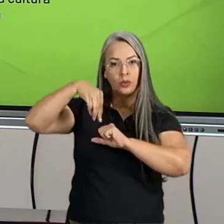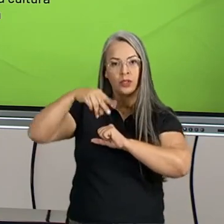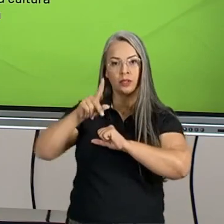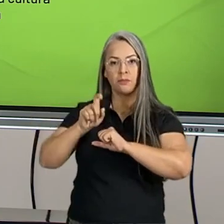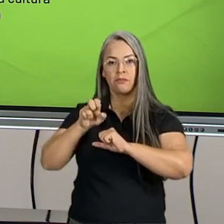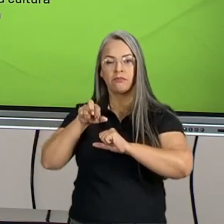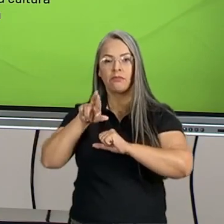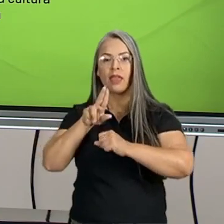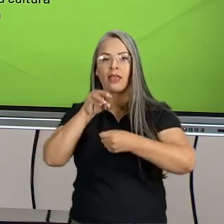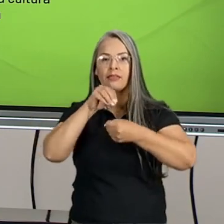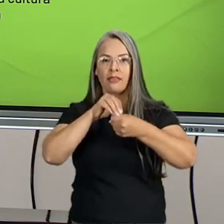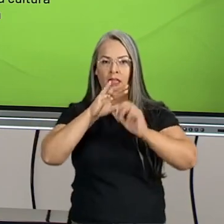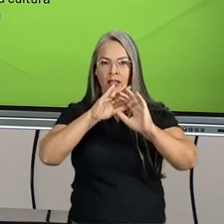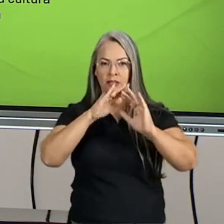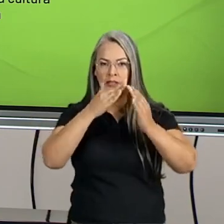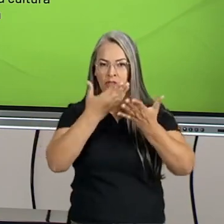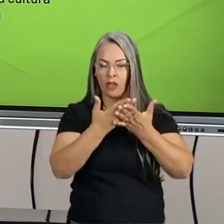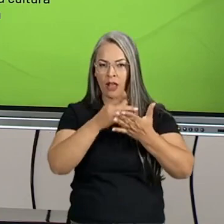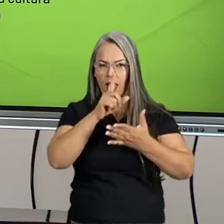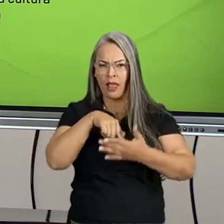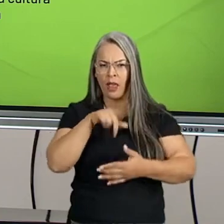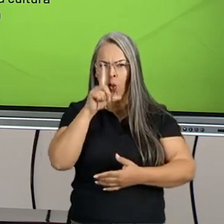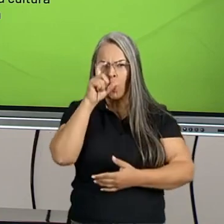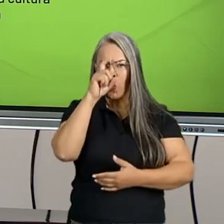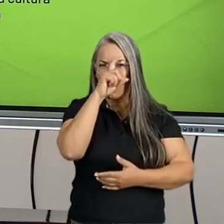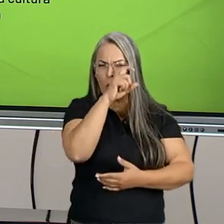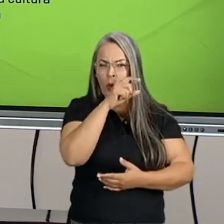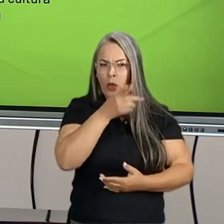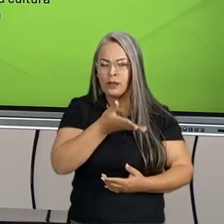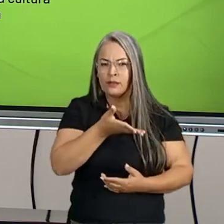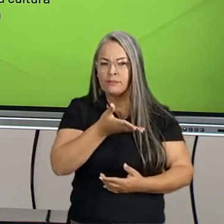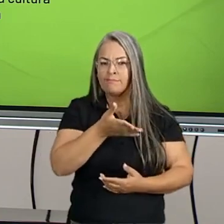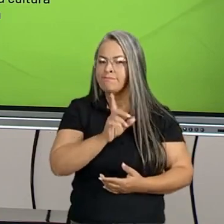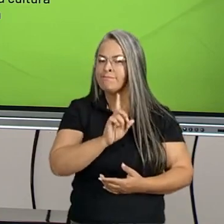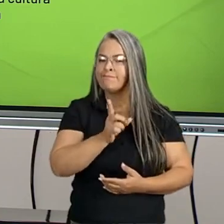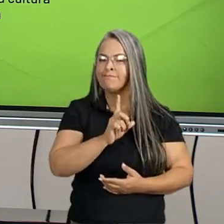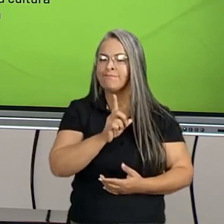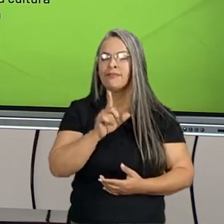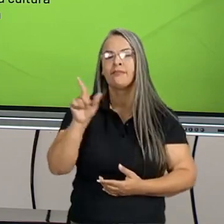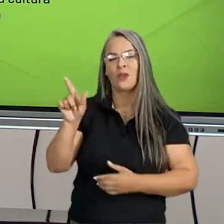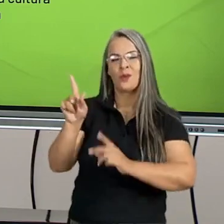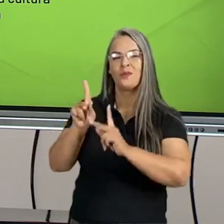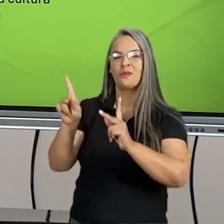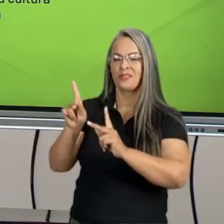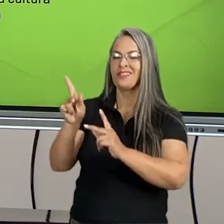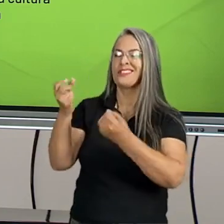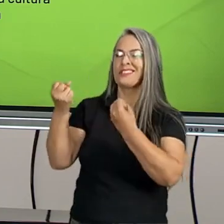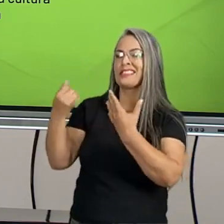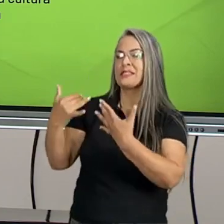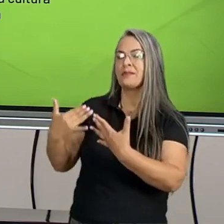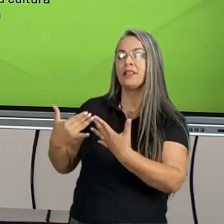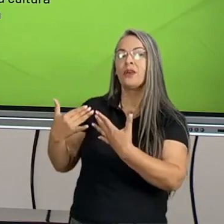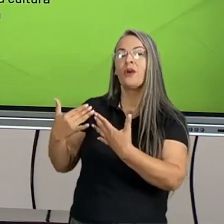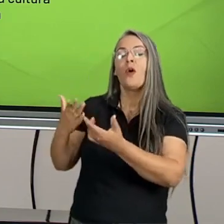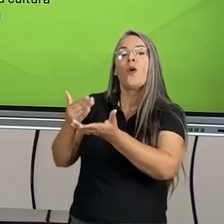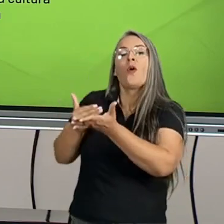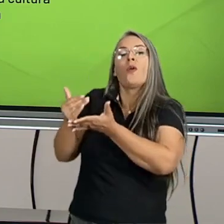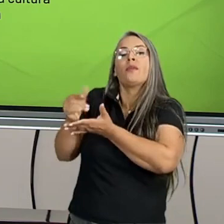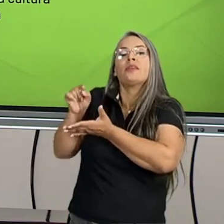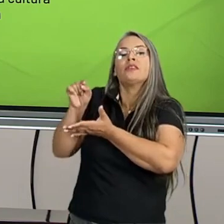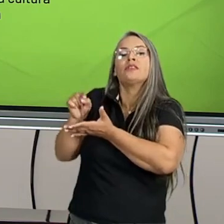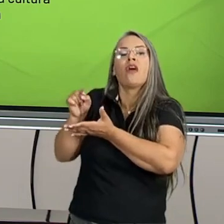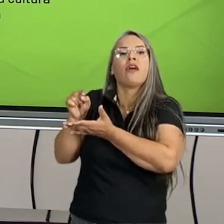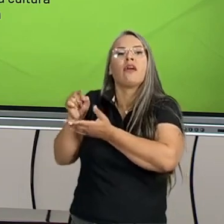Cabeças né Ele mesmo falou o professor Fábio disse que eles começaram ali no UFMG sem nenhuma tecnologia